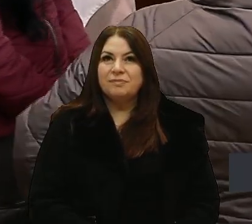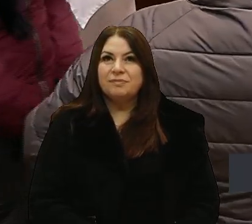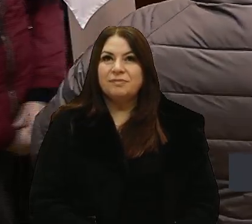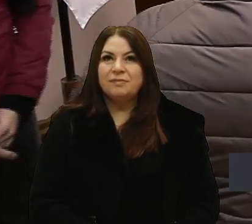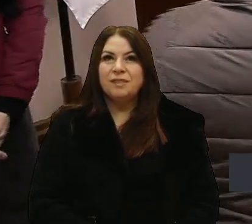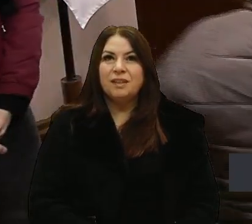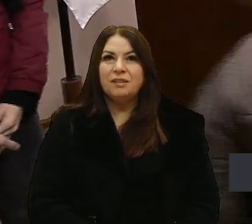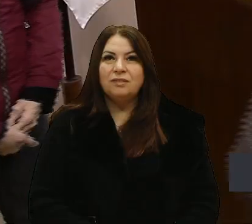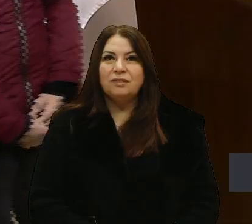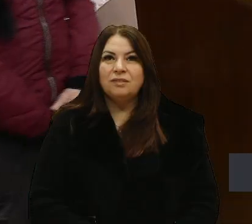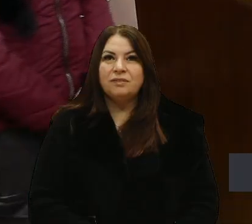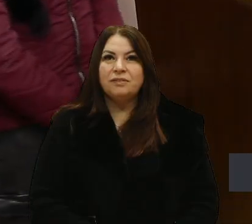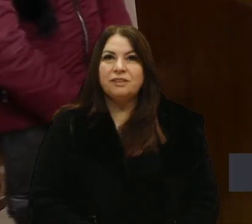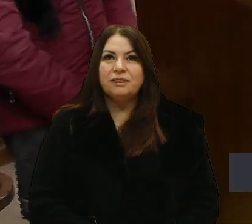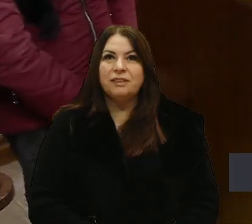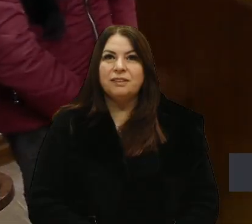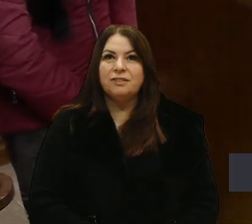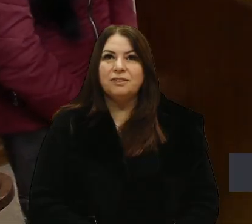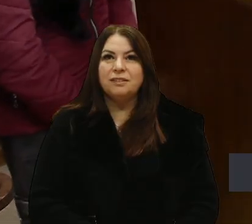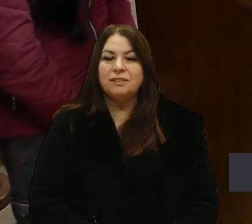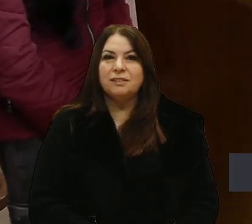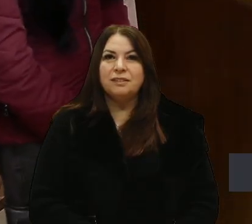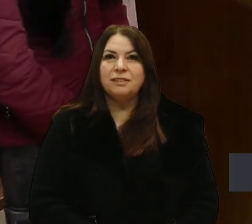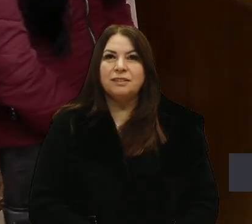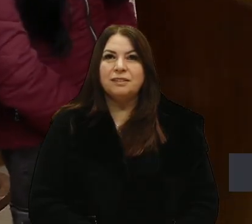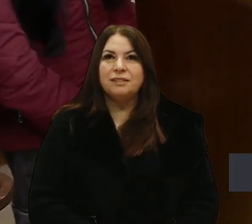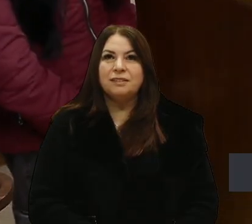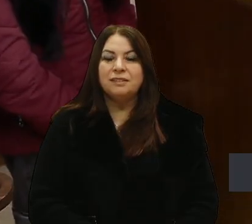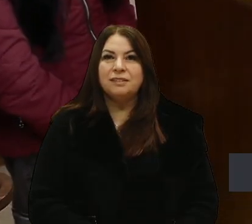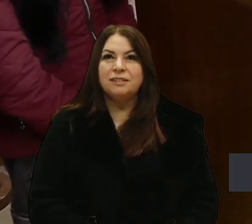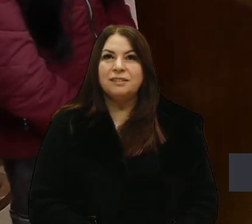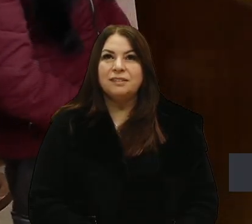autossuficientes. Fique à vontade, tá bem? Obrigada.